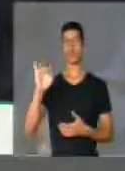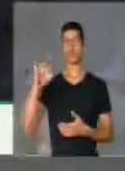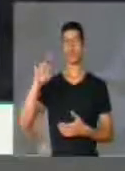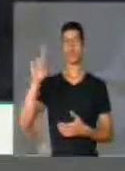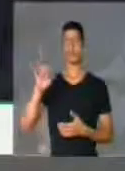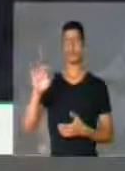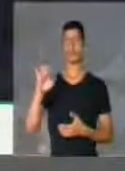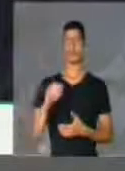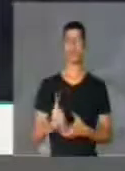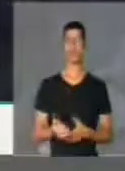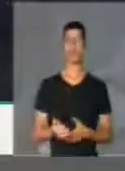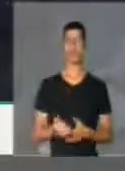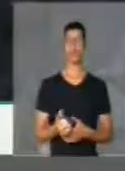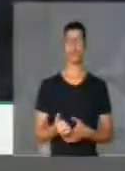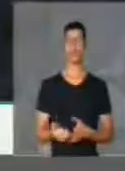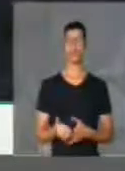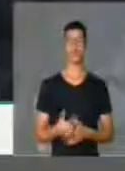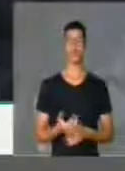próximo inscrito.